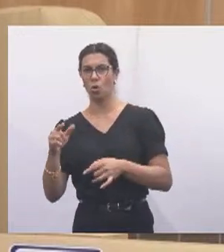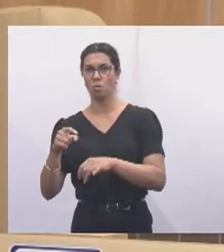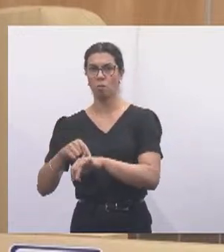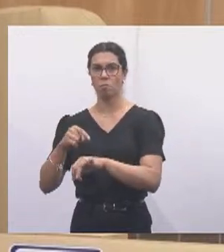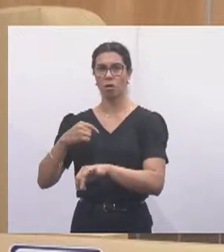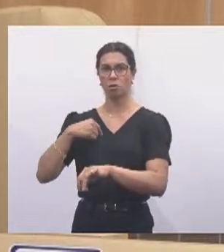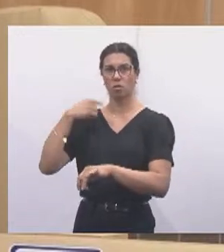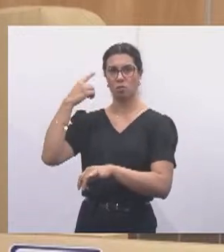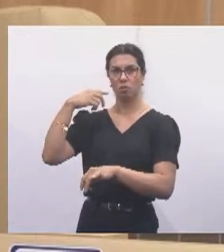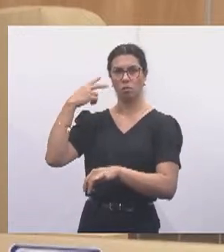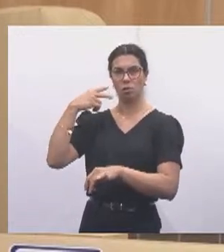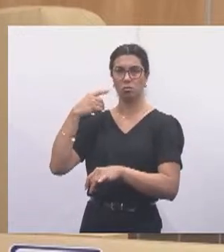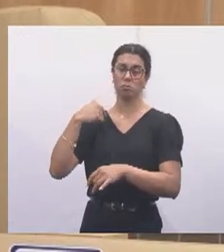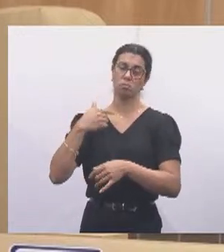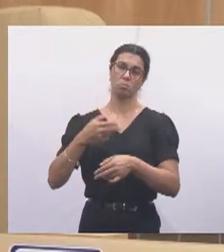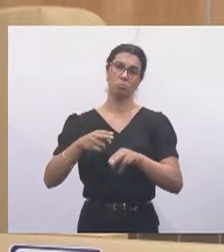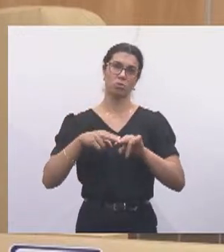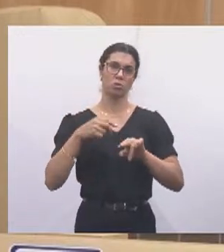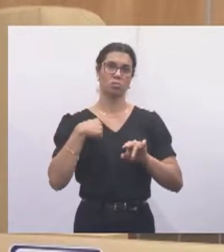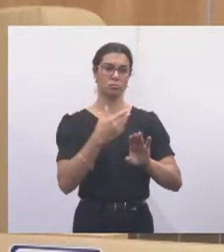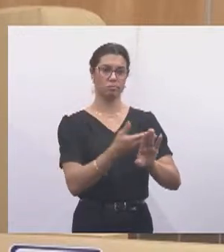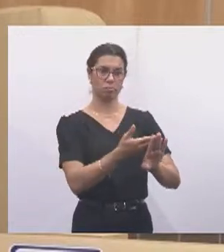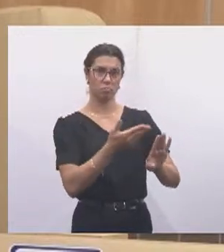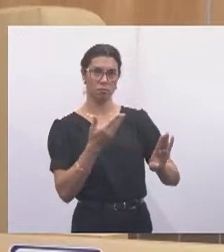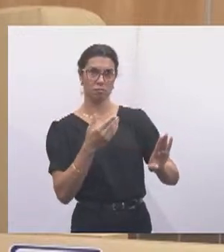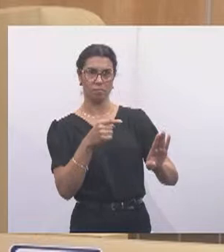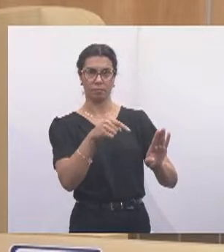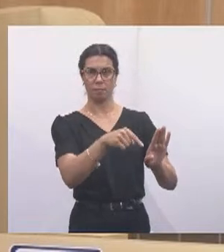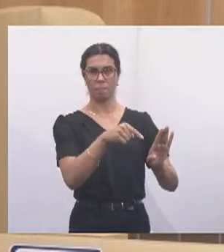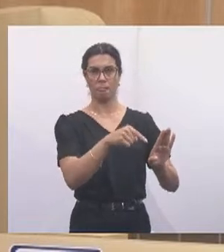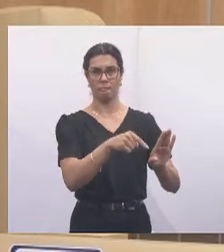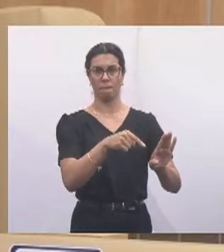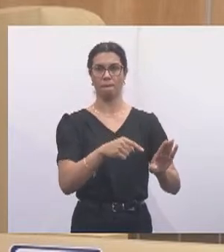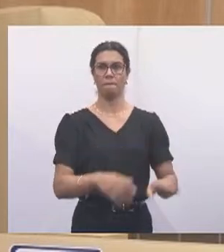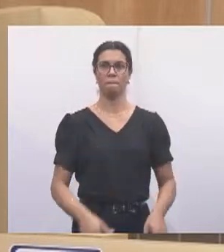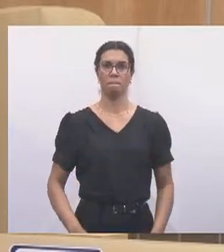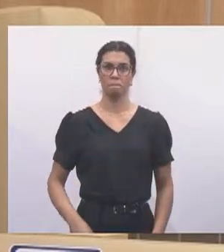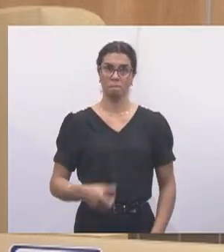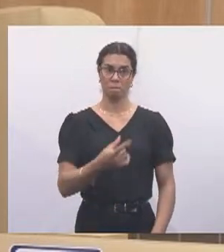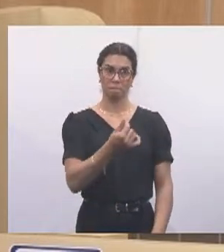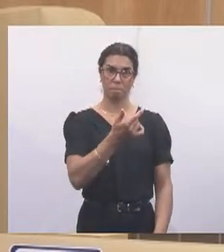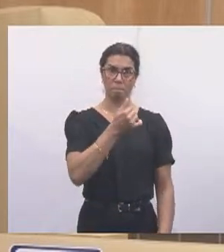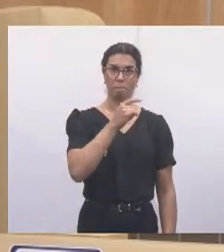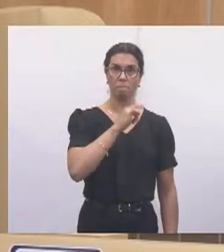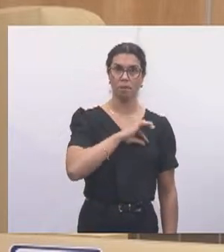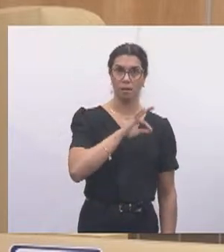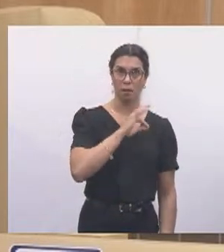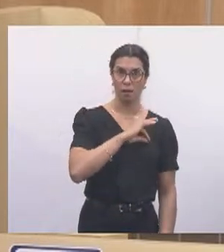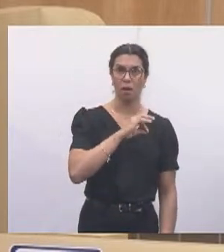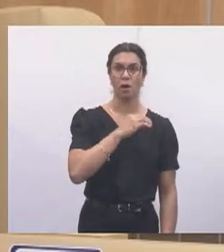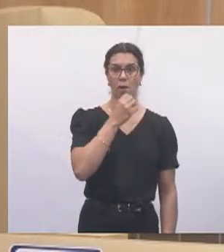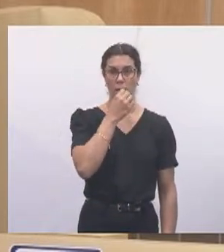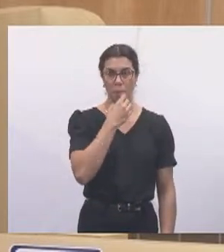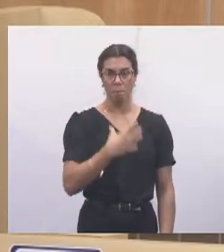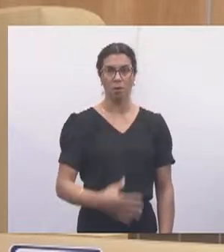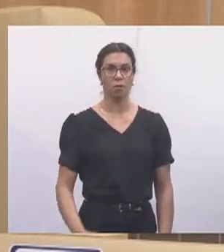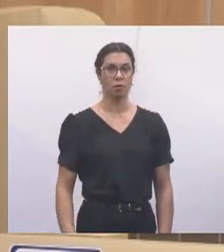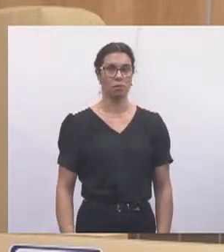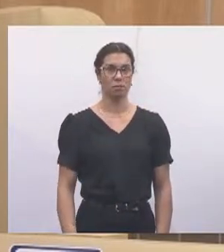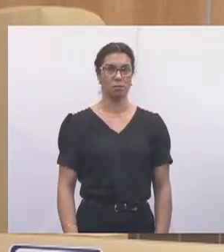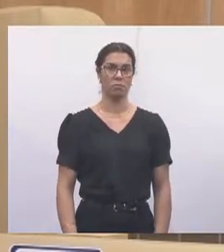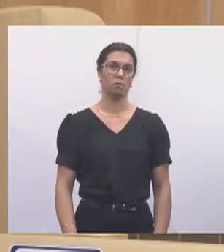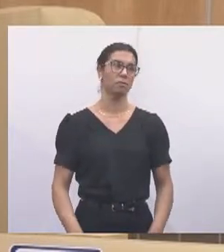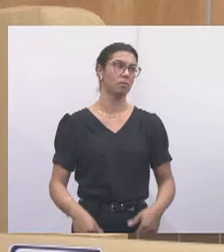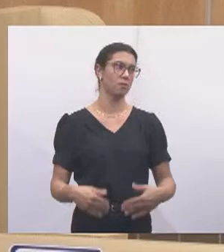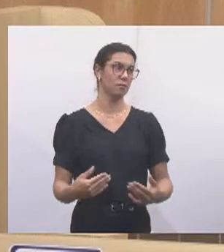realidade. O que que eu optei? Em me afastar desse trabalho que era a minha maior renda. Inclusive, é uma renda maior de como vereador.